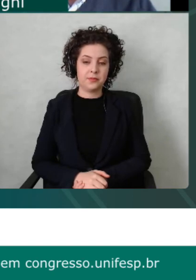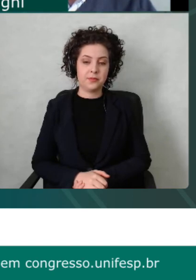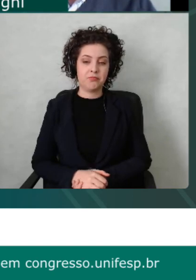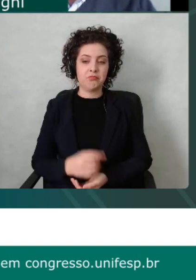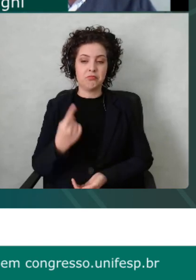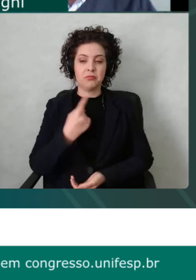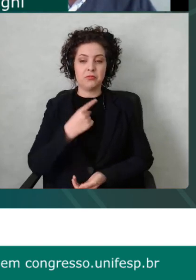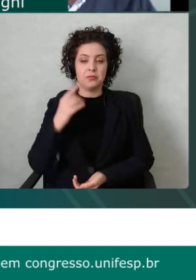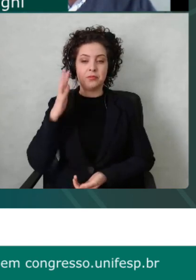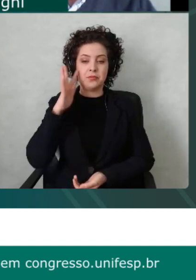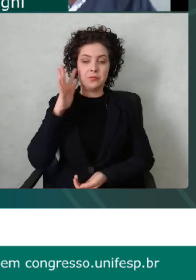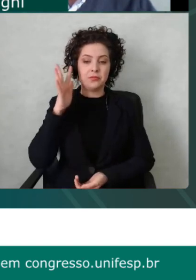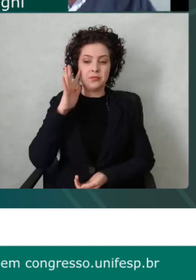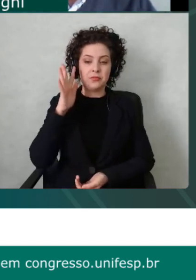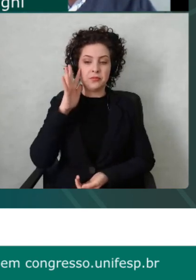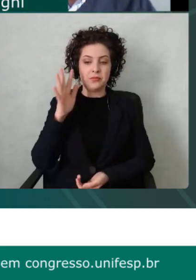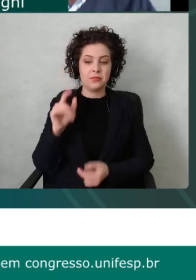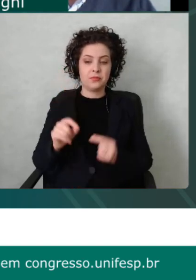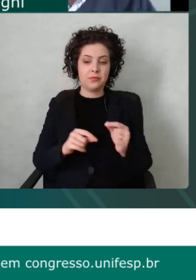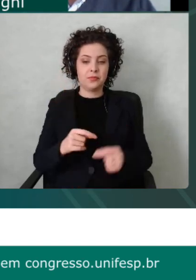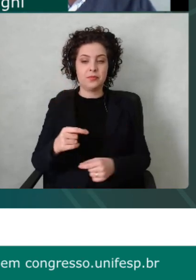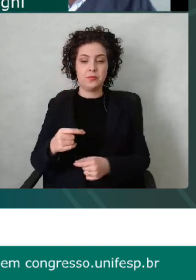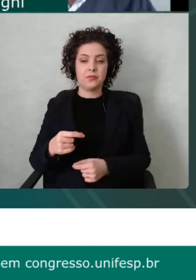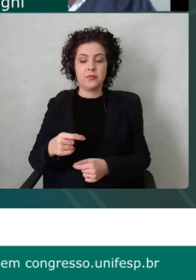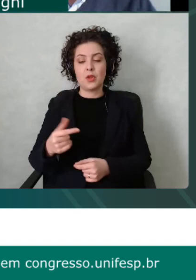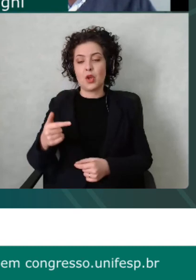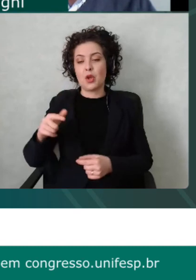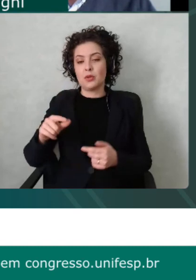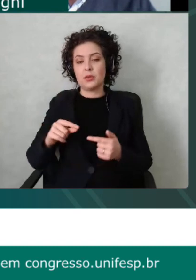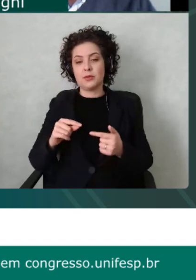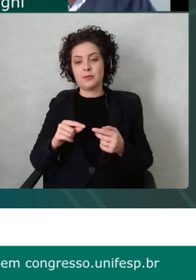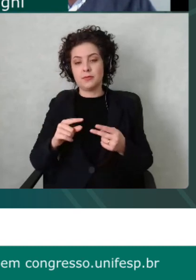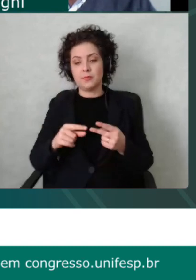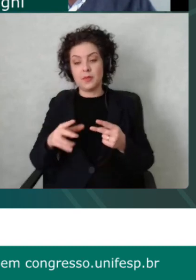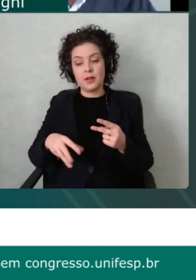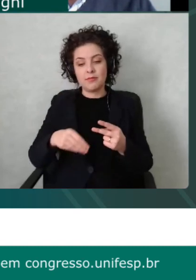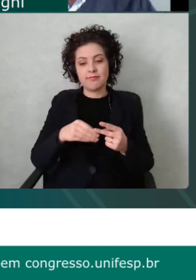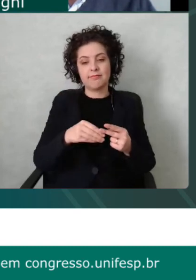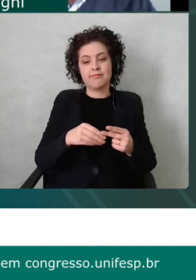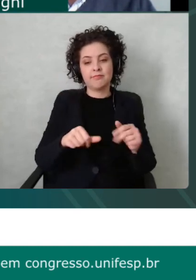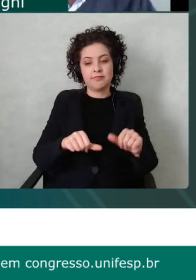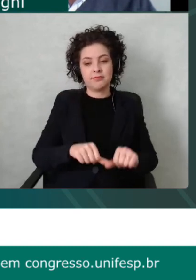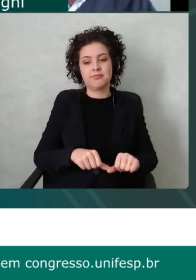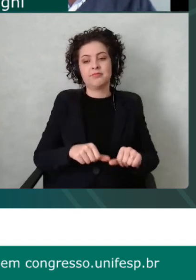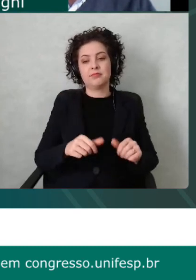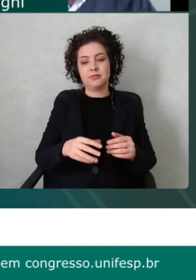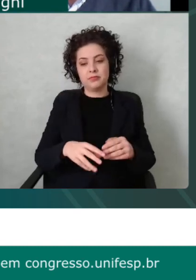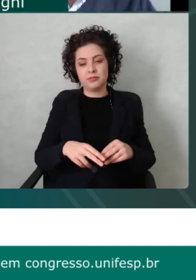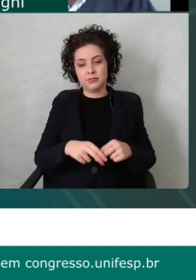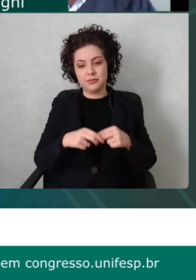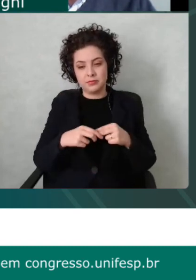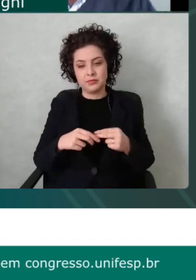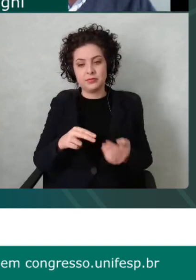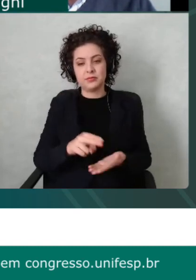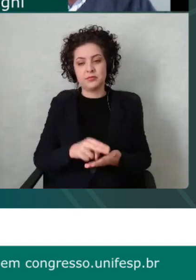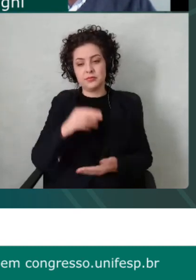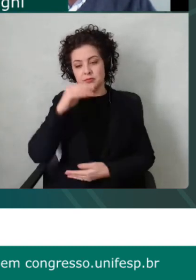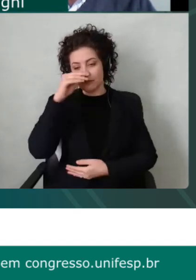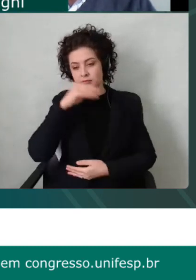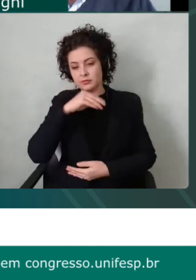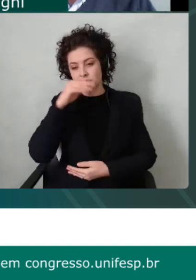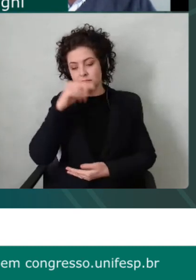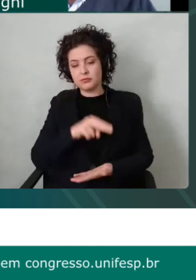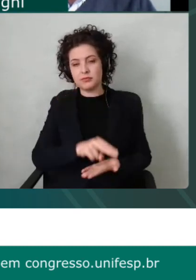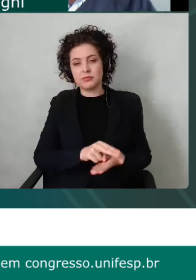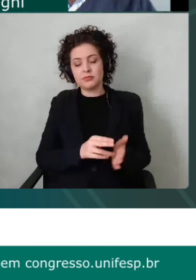infecções secundárias elas têm um papel relevante nisso. Né? O paciente acaba ficando com um tempo de internação prolongado,